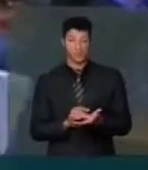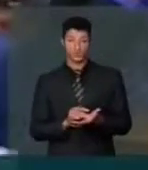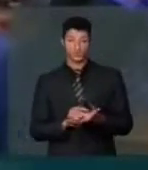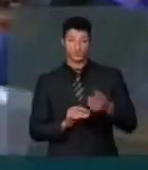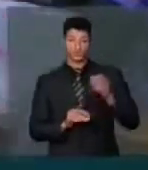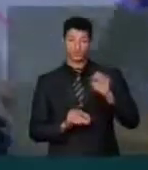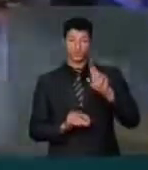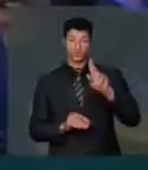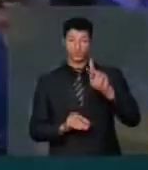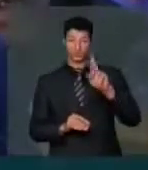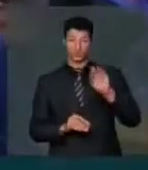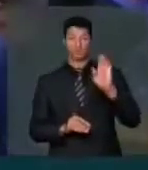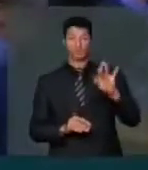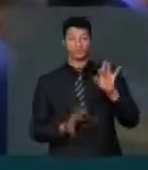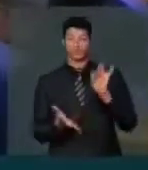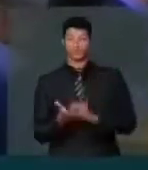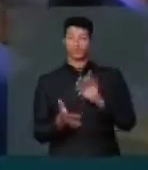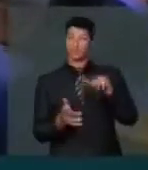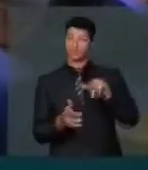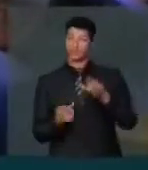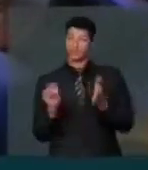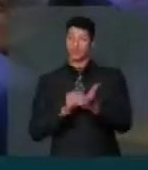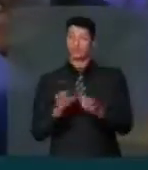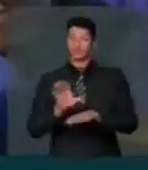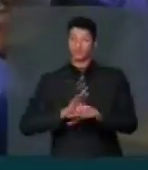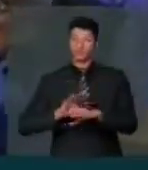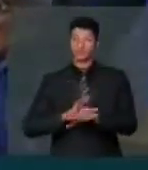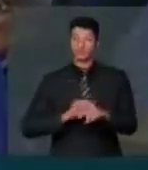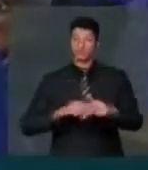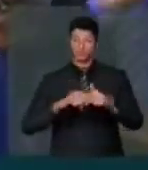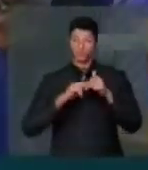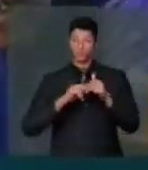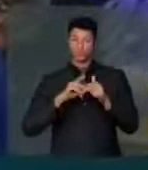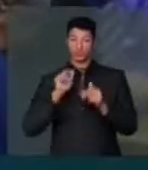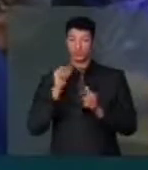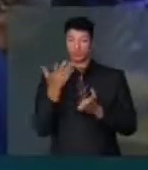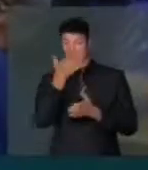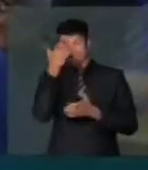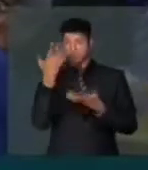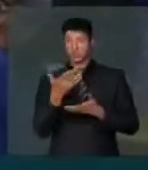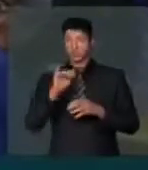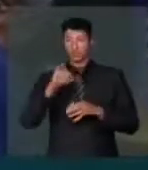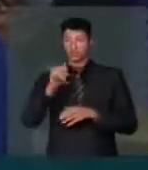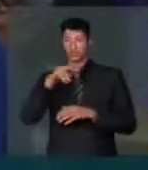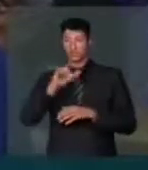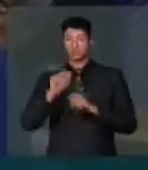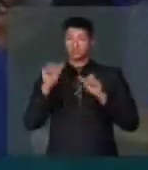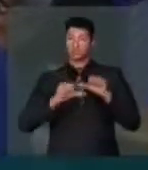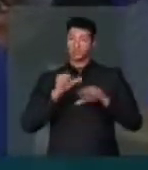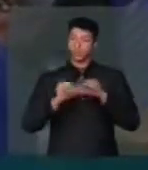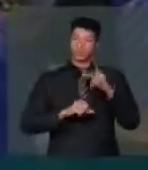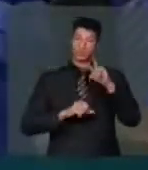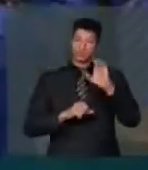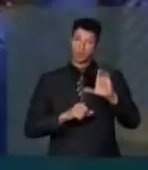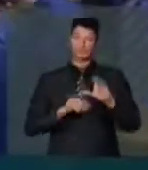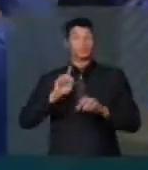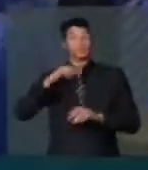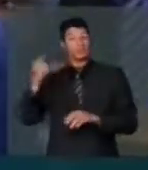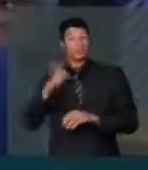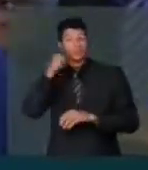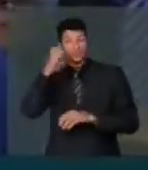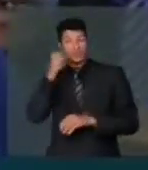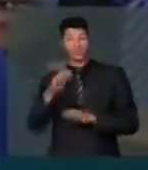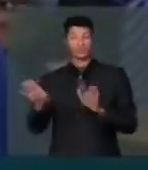o Supremo já definiu que é inconstitucional, portanto, quem quer a janela tem que mudar é a PEC aqui, depois